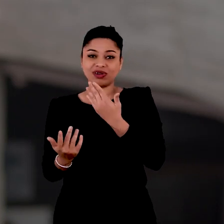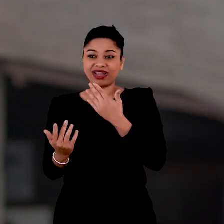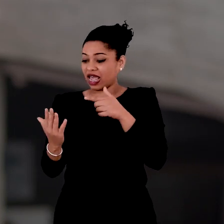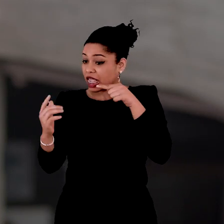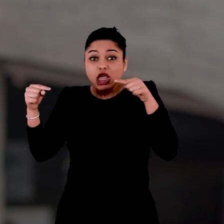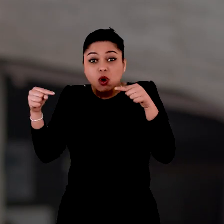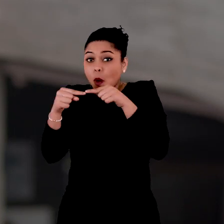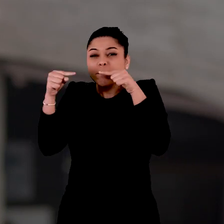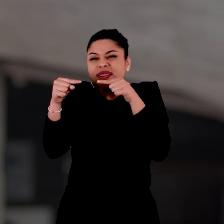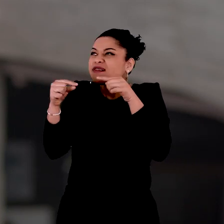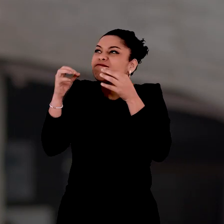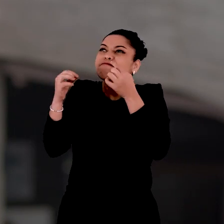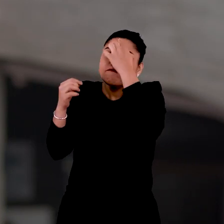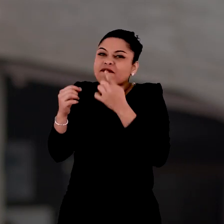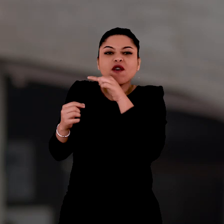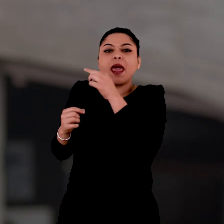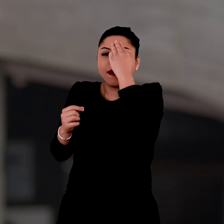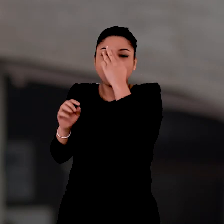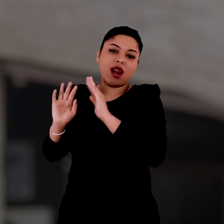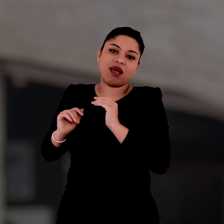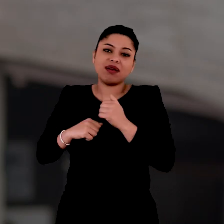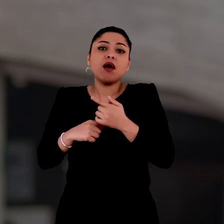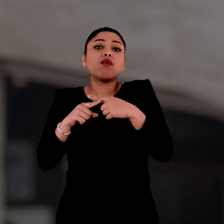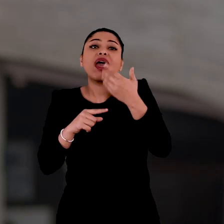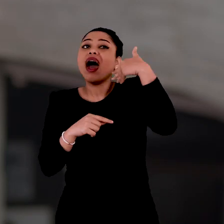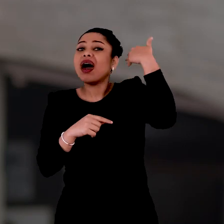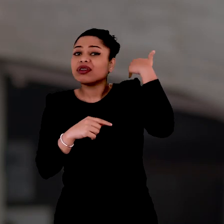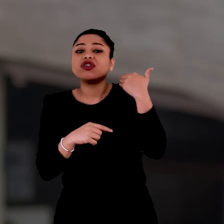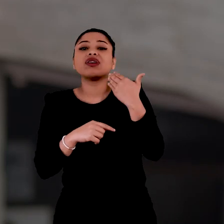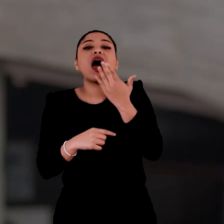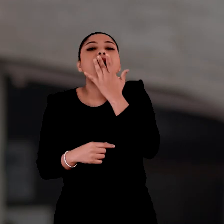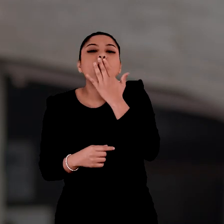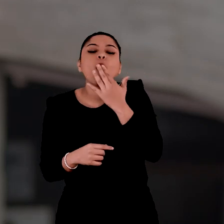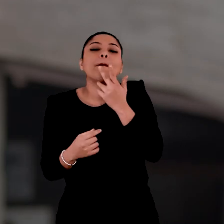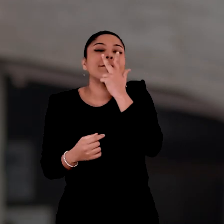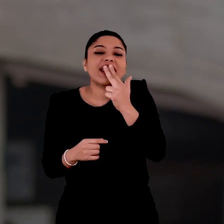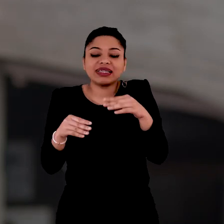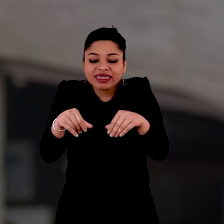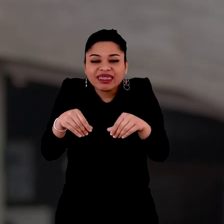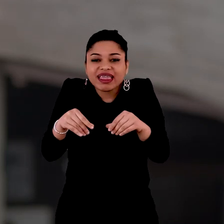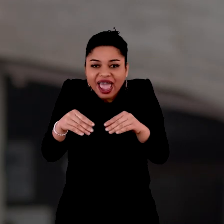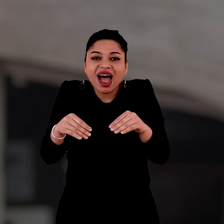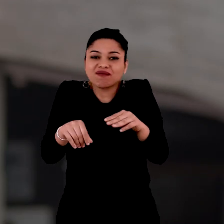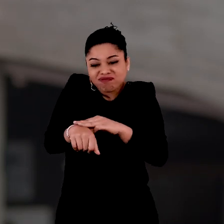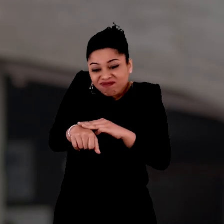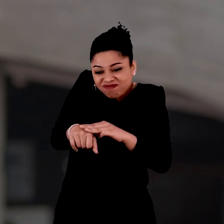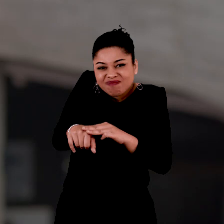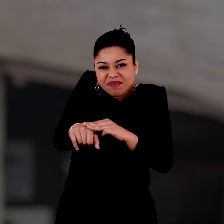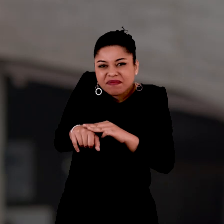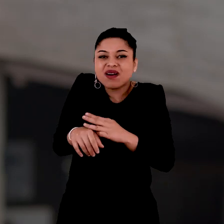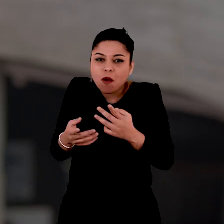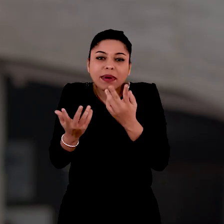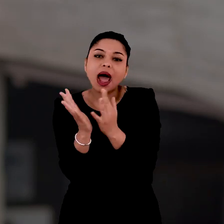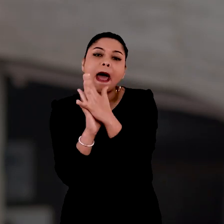meio oxidadas. E eu queria essa cor no prédio. Então, quando eu vi a oportunidade de inscrever através da cor, que era